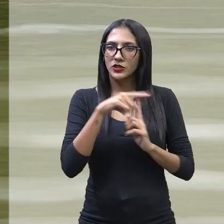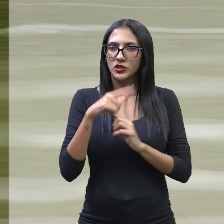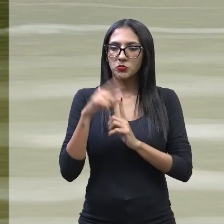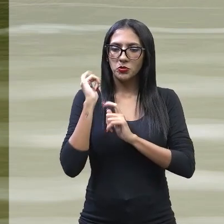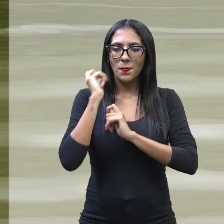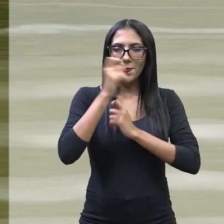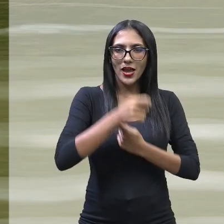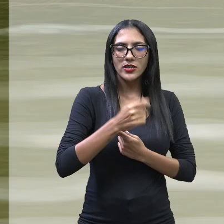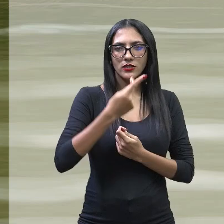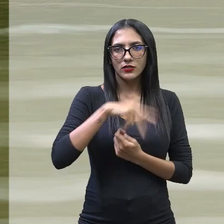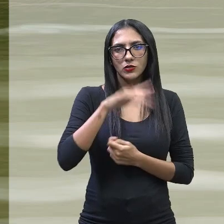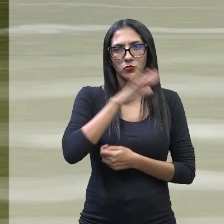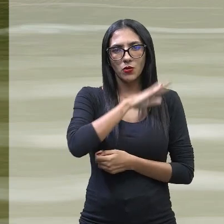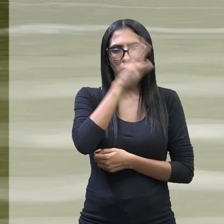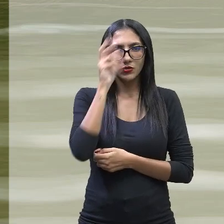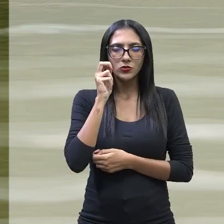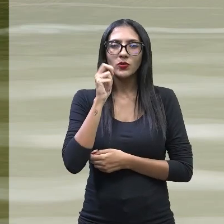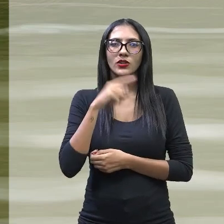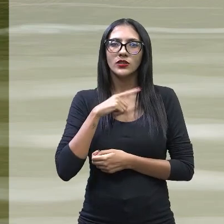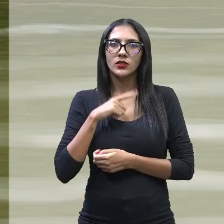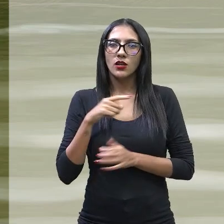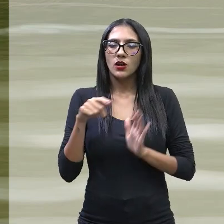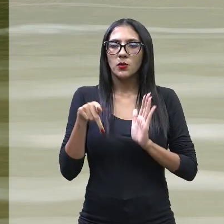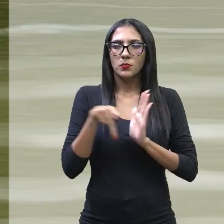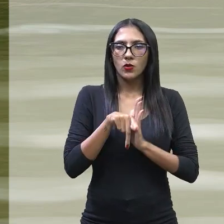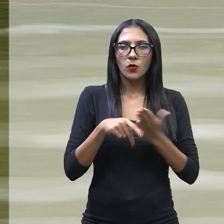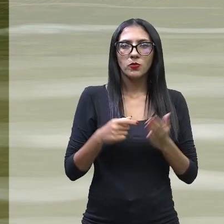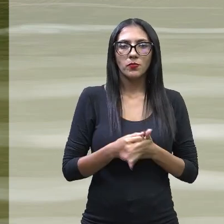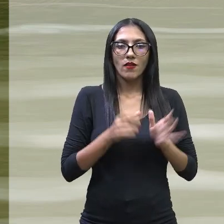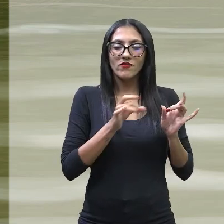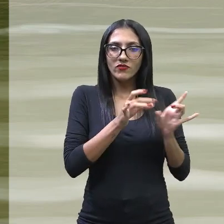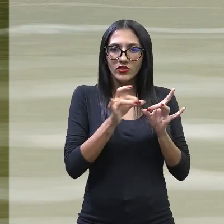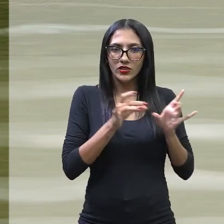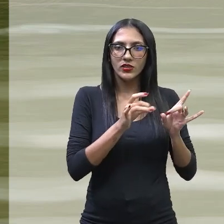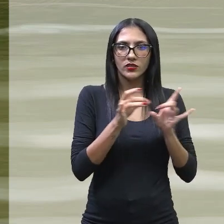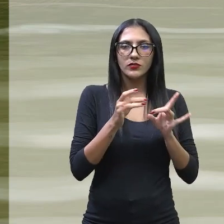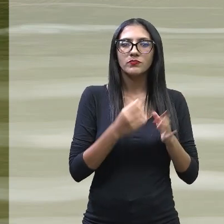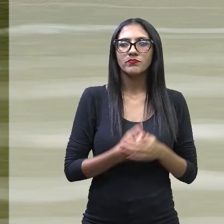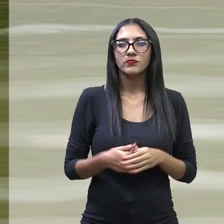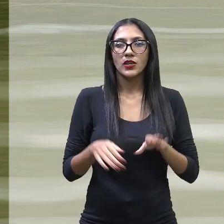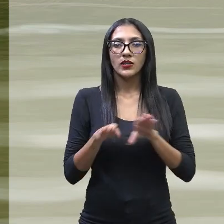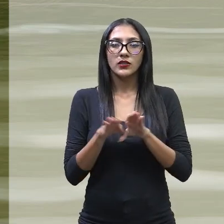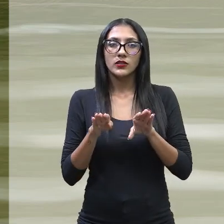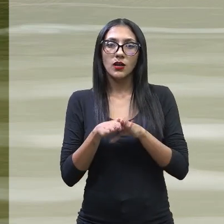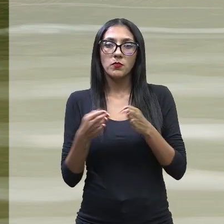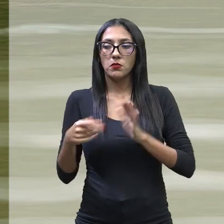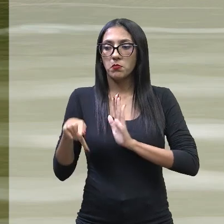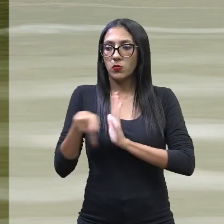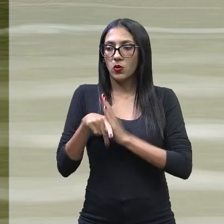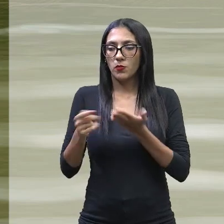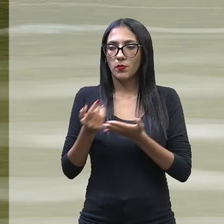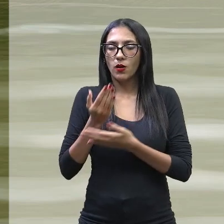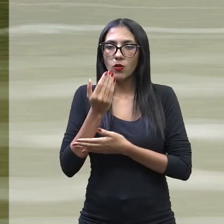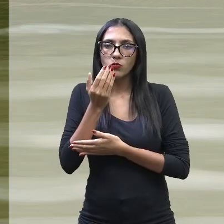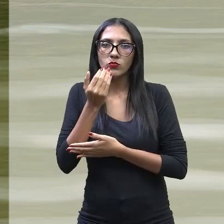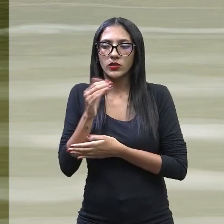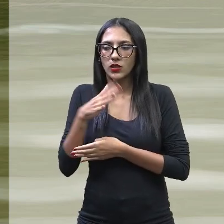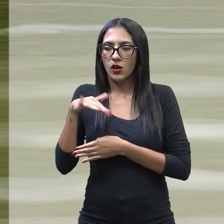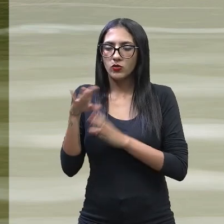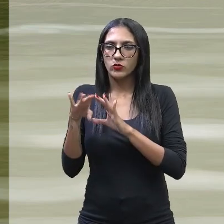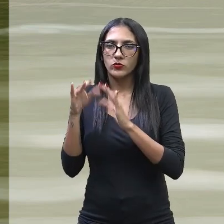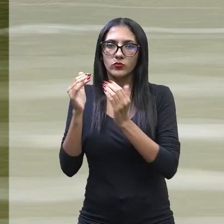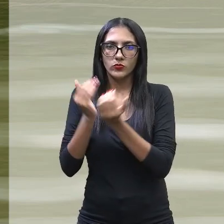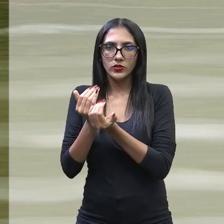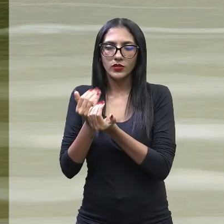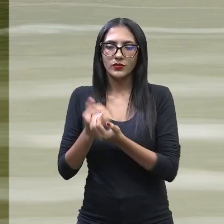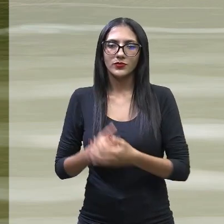inclui tanto a pesca comercial, quanto o professor aqui falou, quanto a pesca de subsistência, não é, professor? Sim.